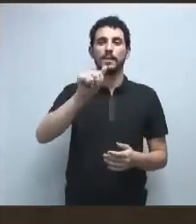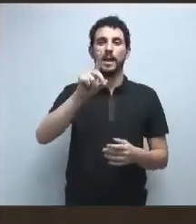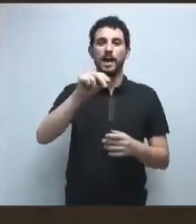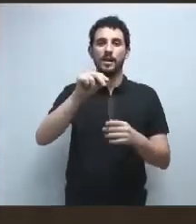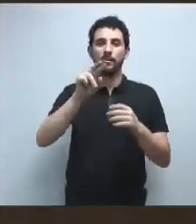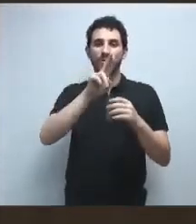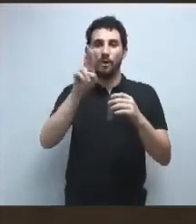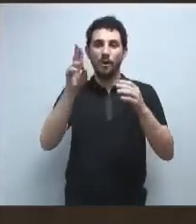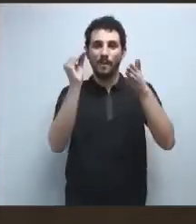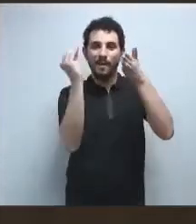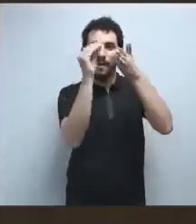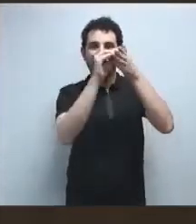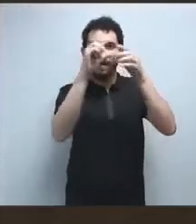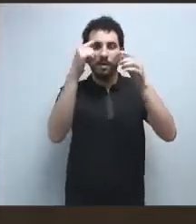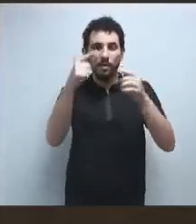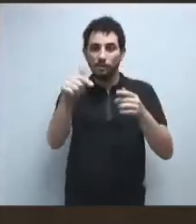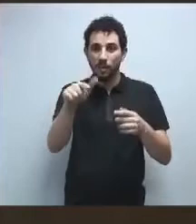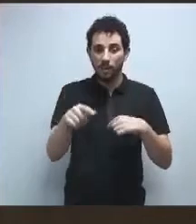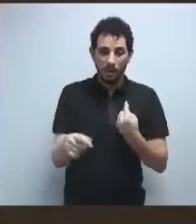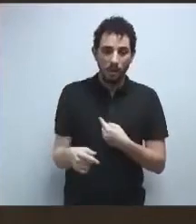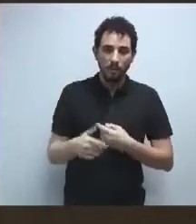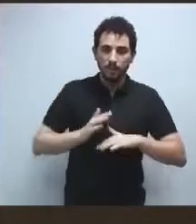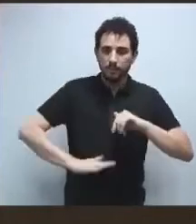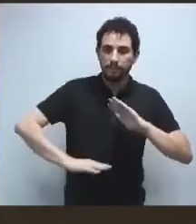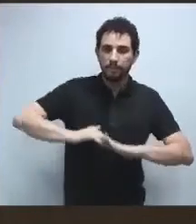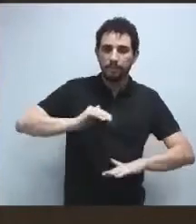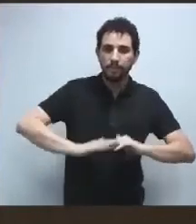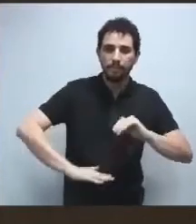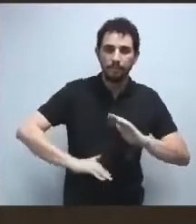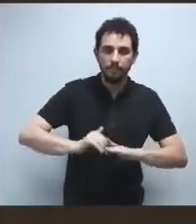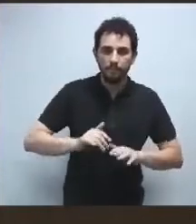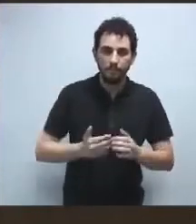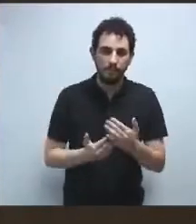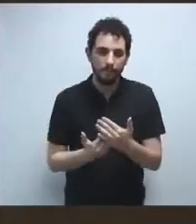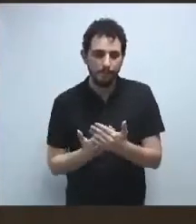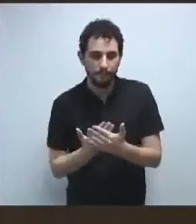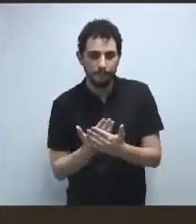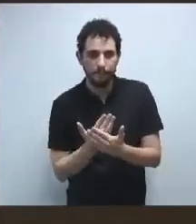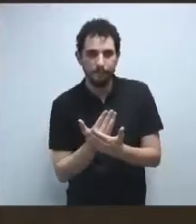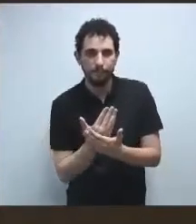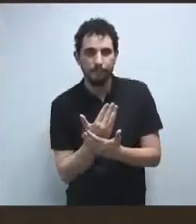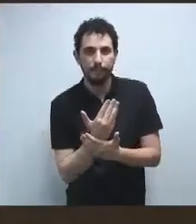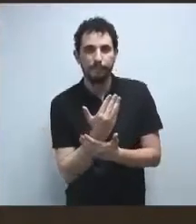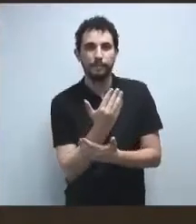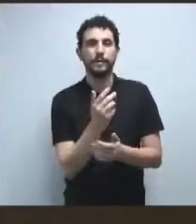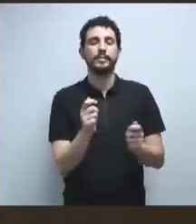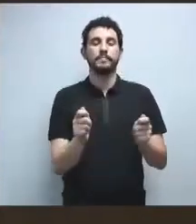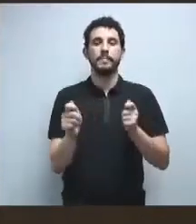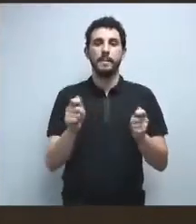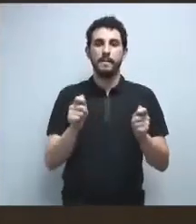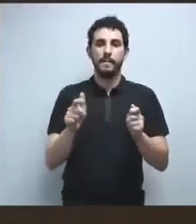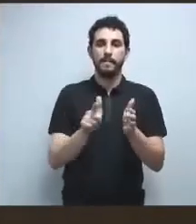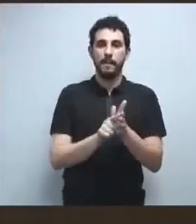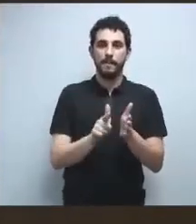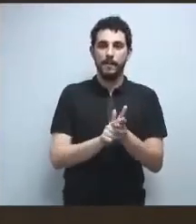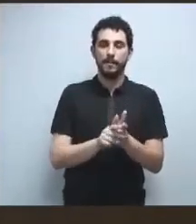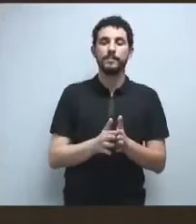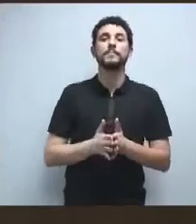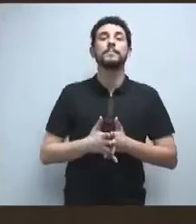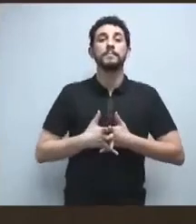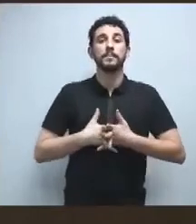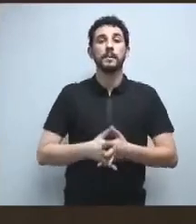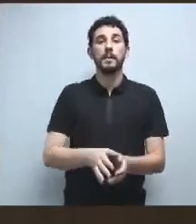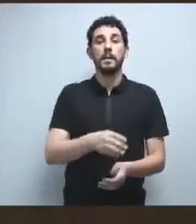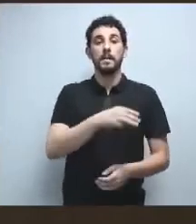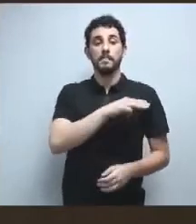nós temos que imprimir o nosso próprio papel imprimimos o papel do ministério público era uma